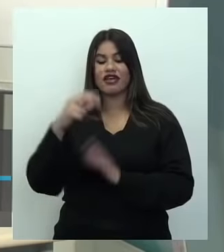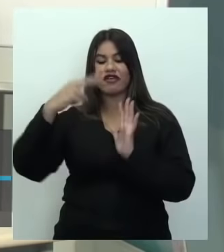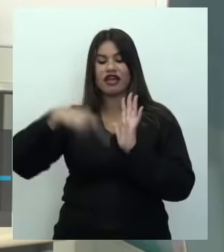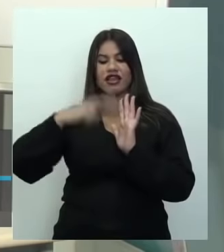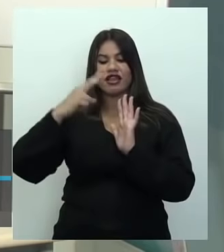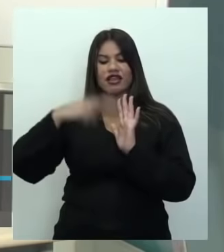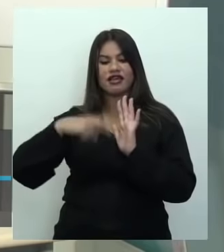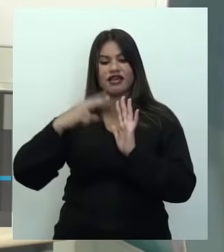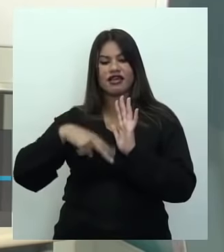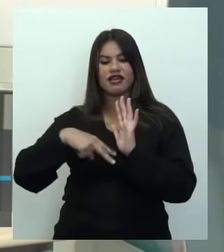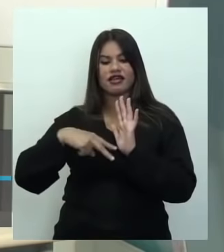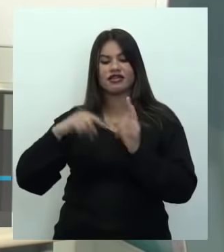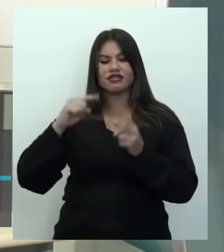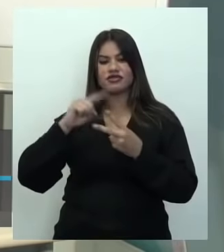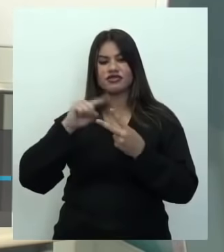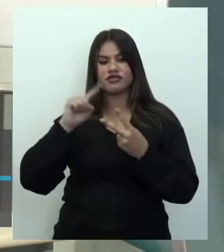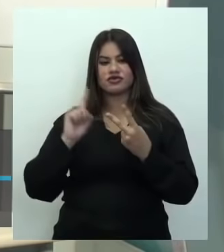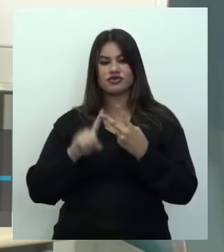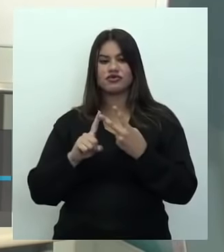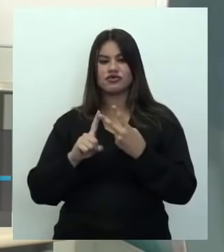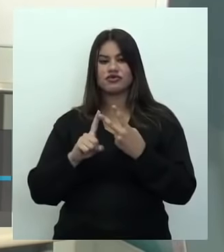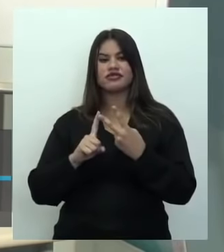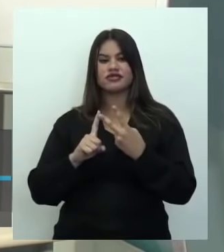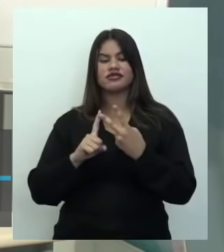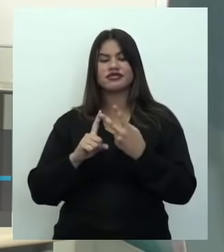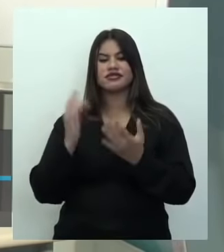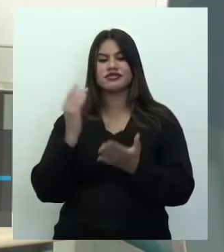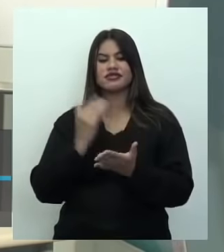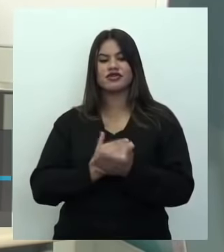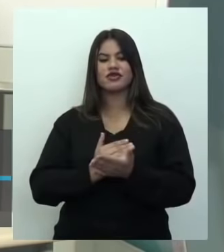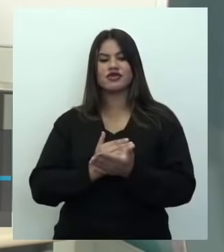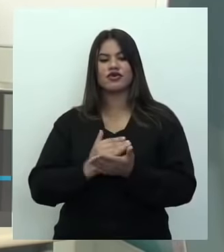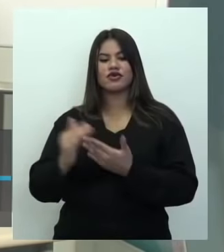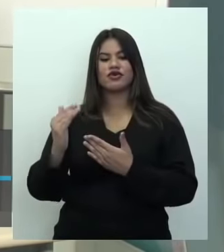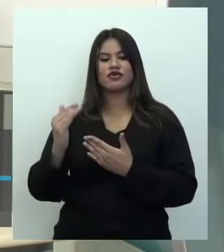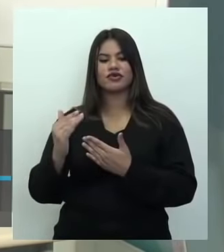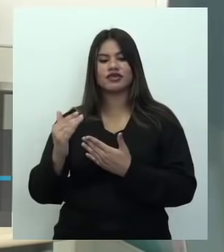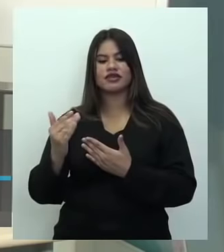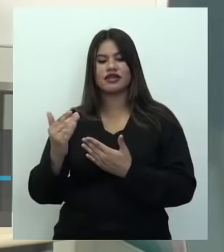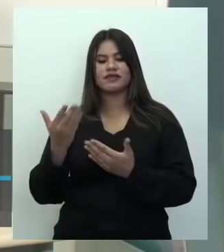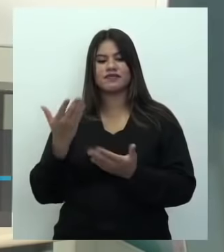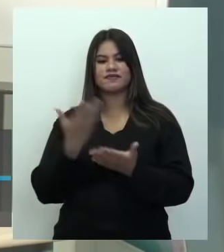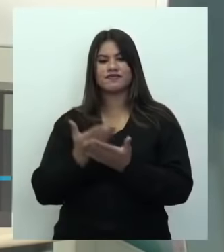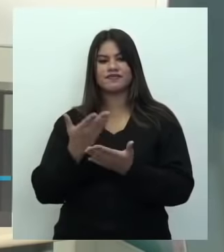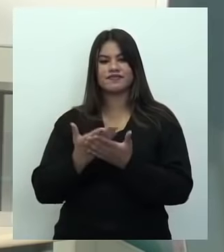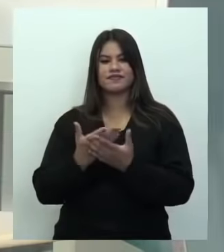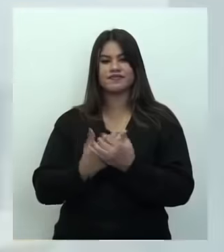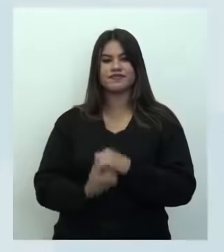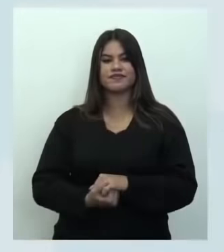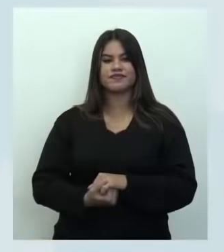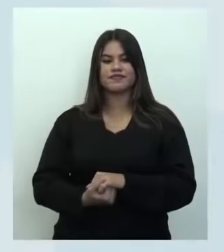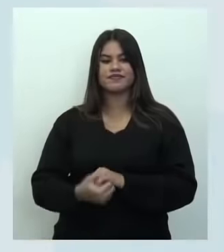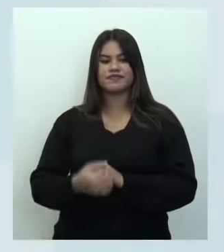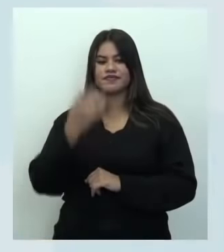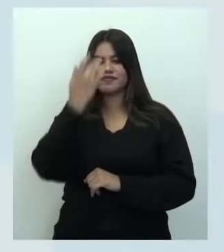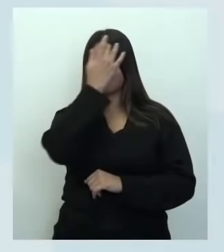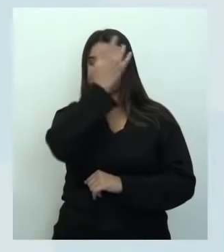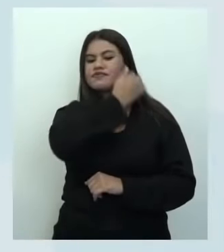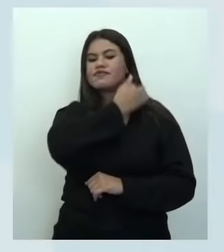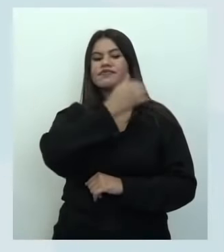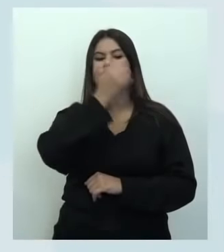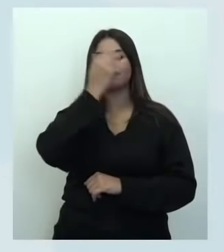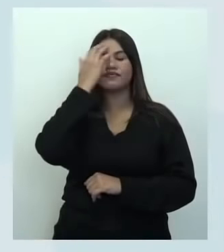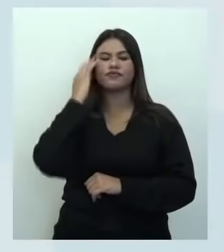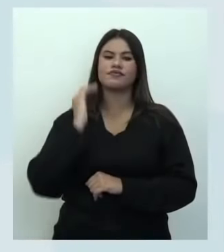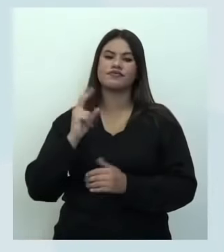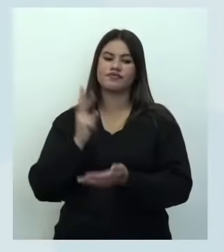né, 2 questionamentos aí para a gente dar início à nossa sondagem. Isso, então a gente continua esse diálogo